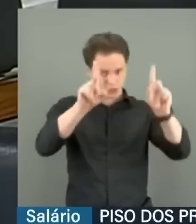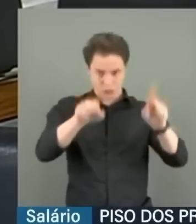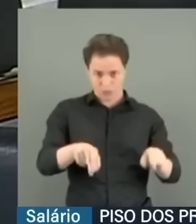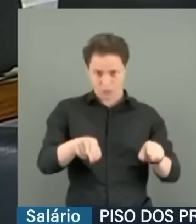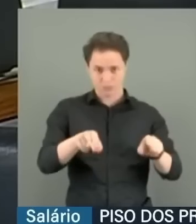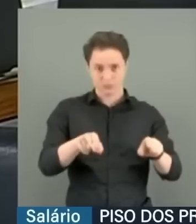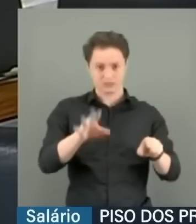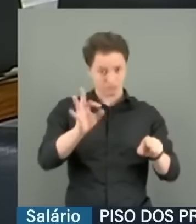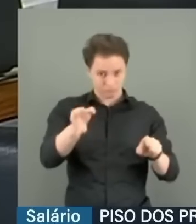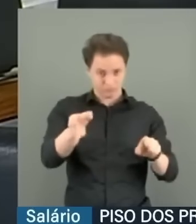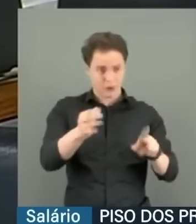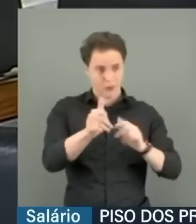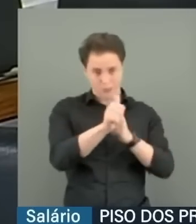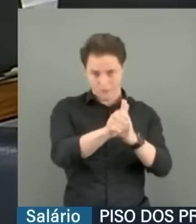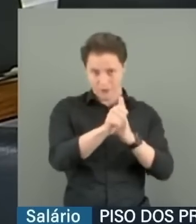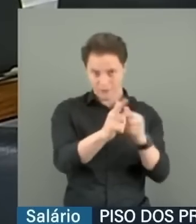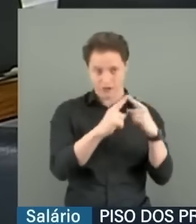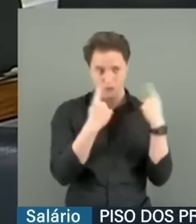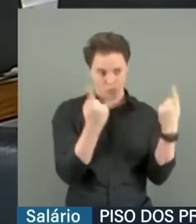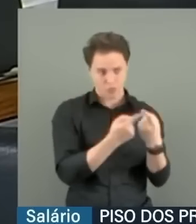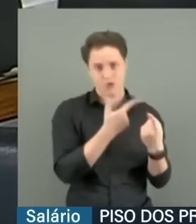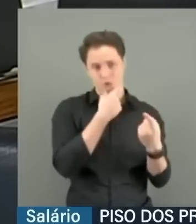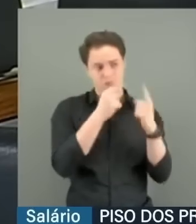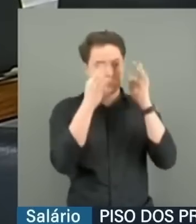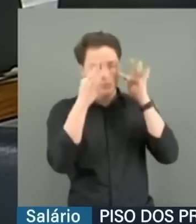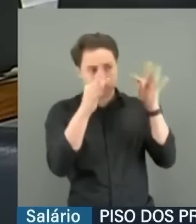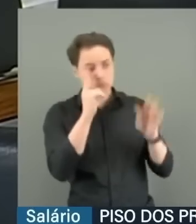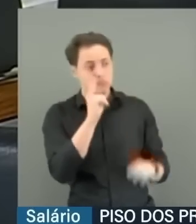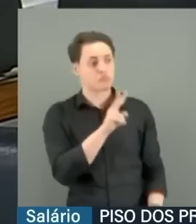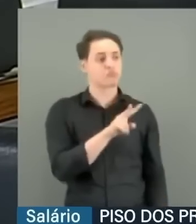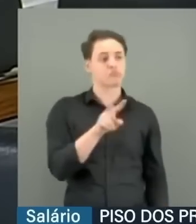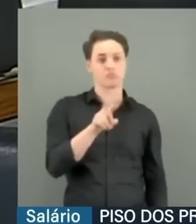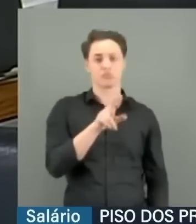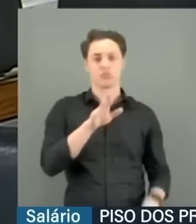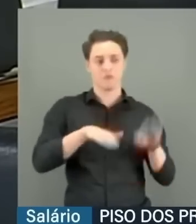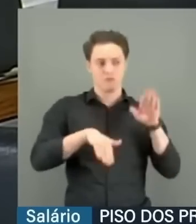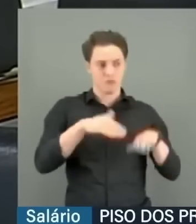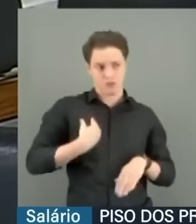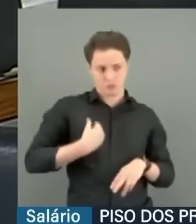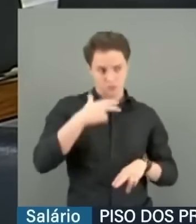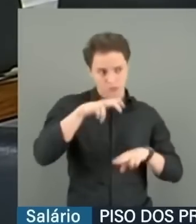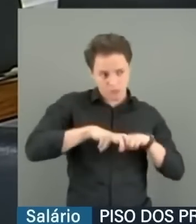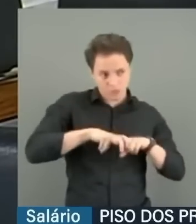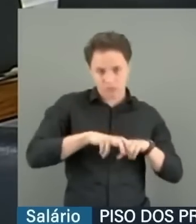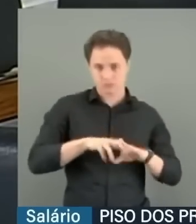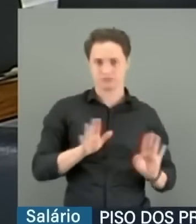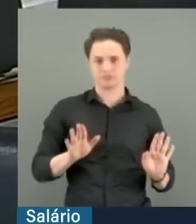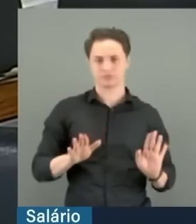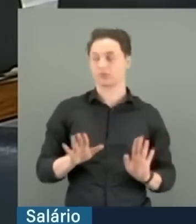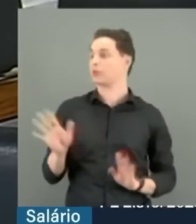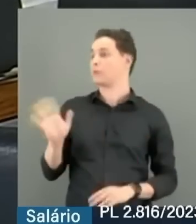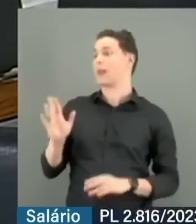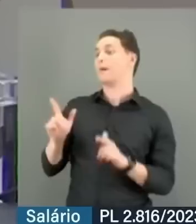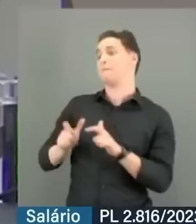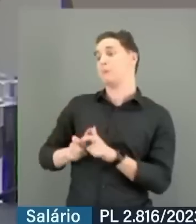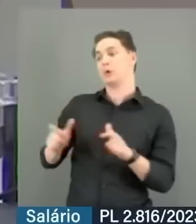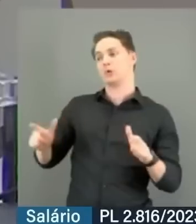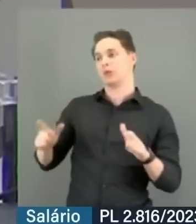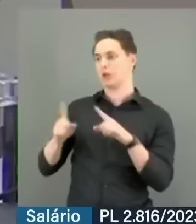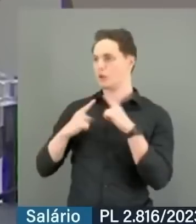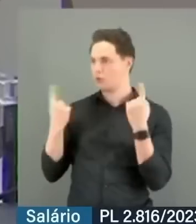cumpria. Ele acompanhava as reuniões, ele testemunhava. Nem sei. Ele estava presente. Não. Sem participar. Não, na maioria das